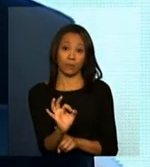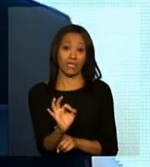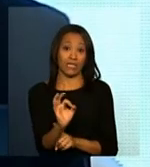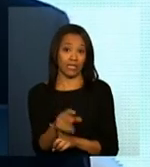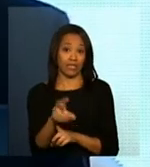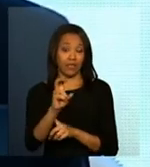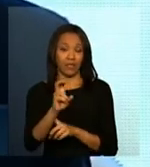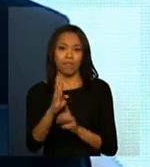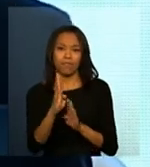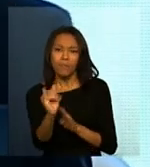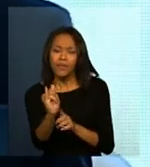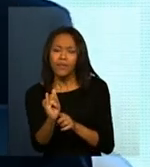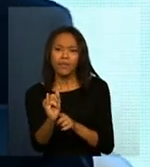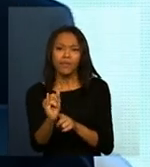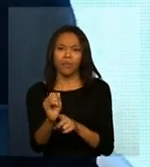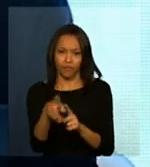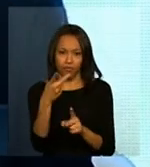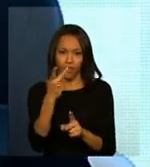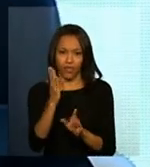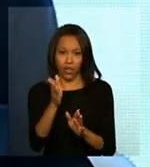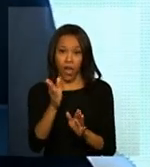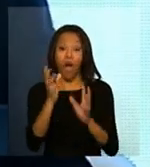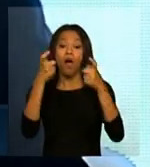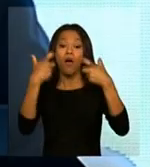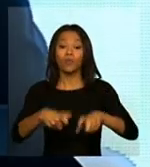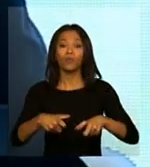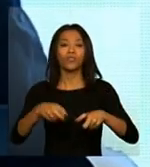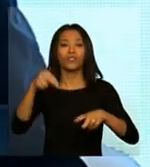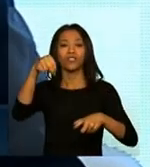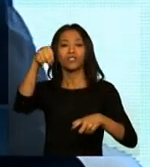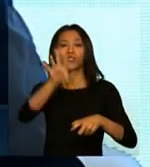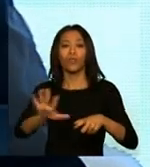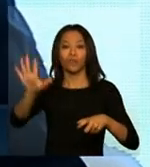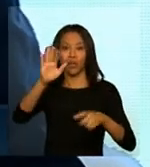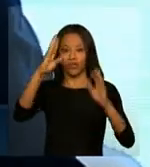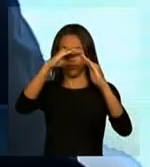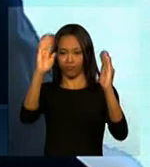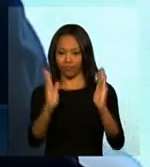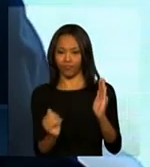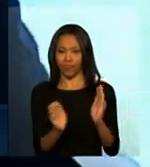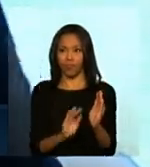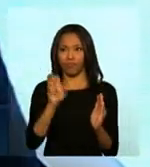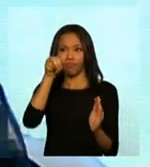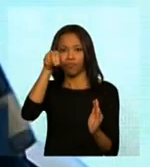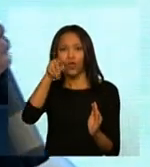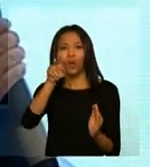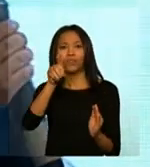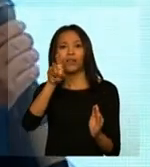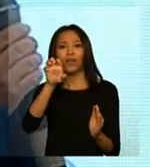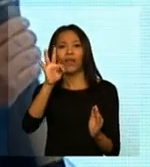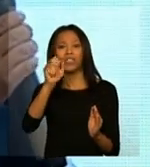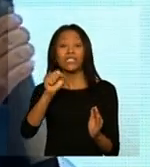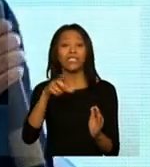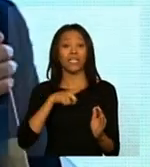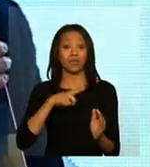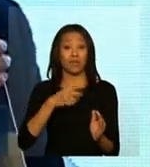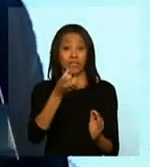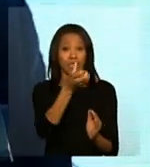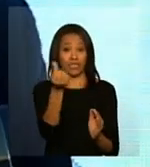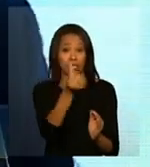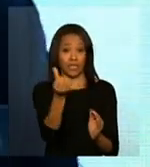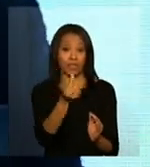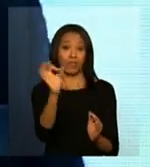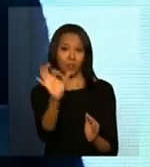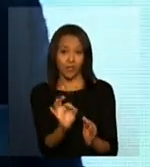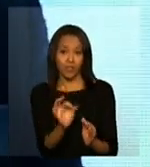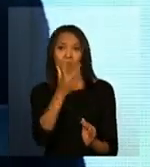bi foram lá na região Nordeste, onde nós temos 66% dos pobres que vivem no meio rural. Então,